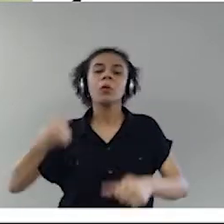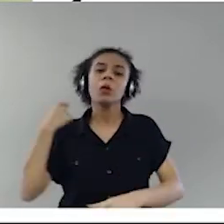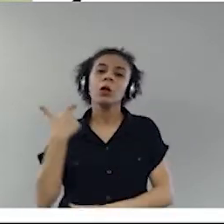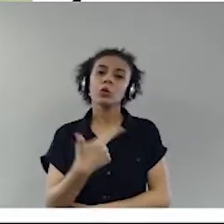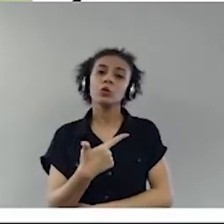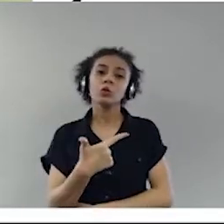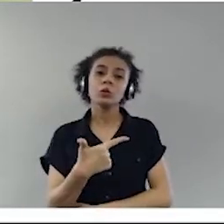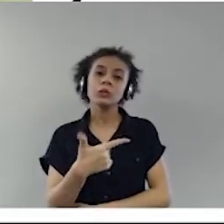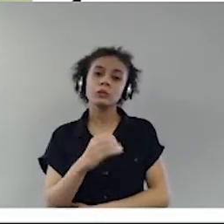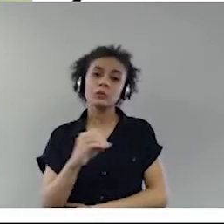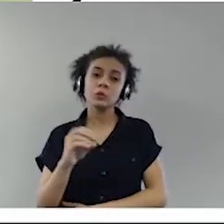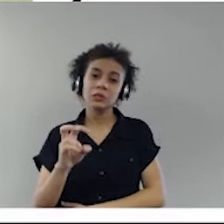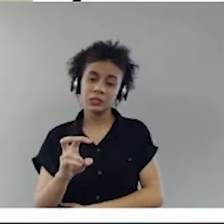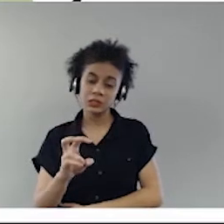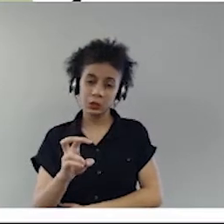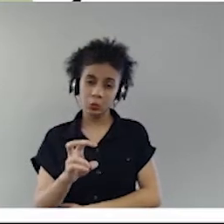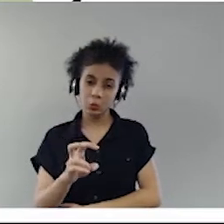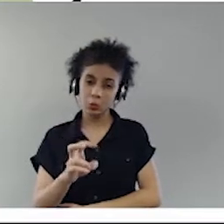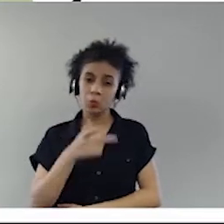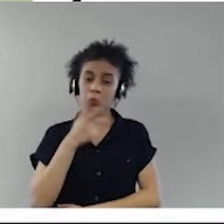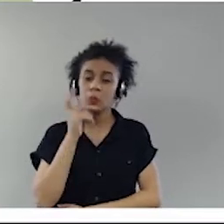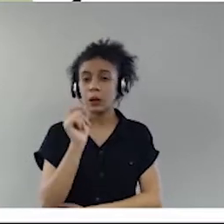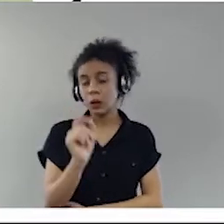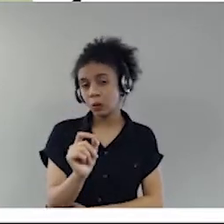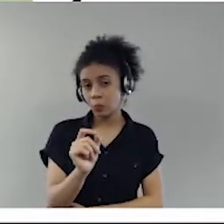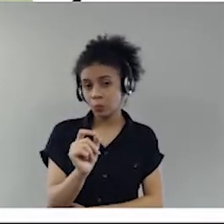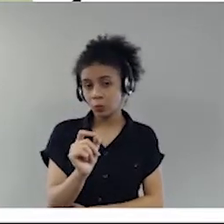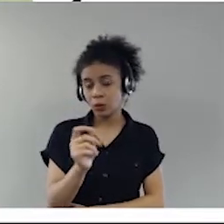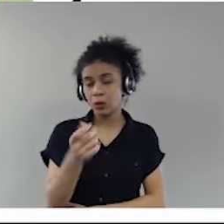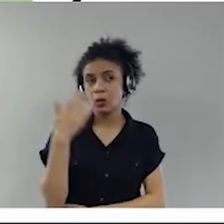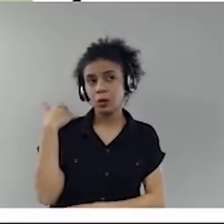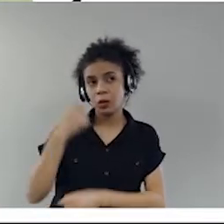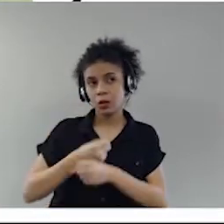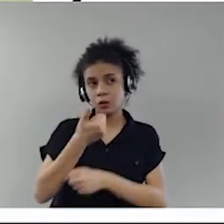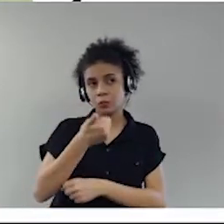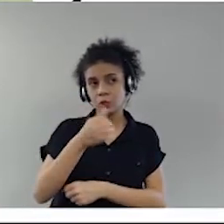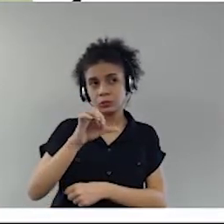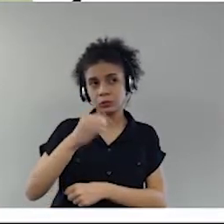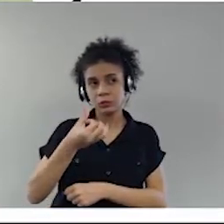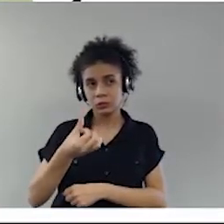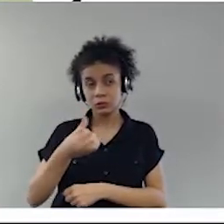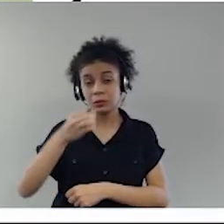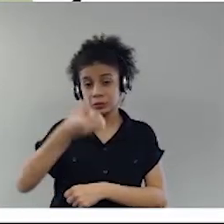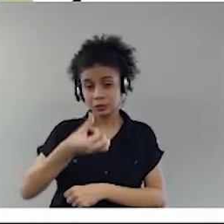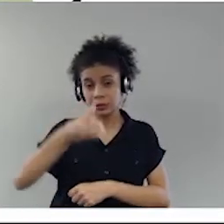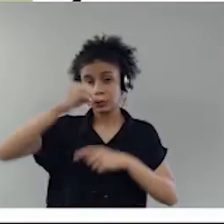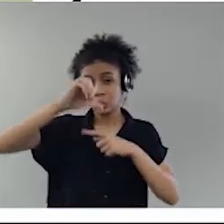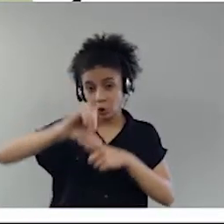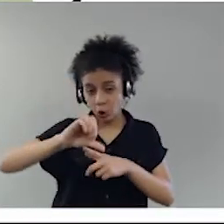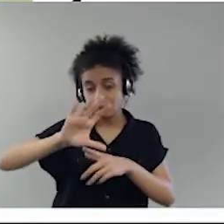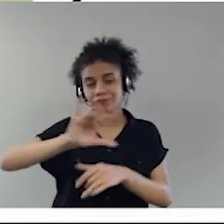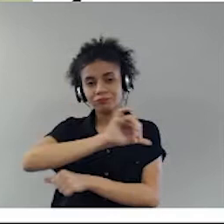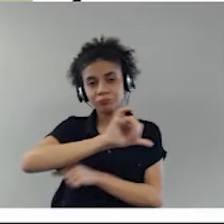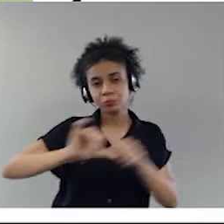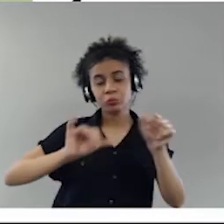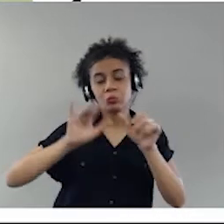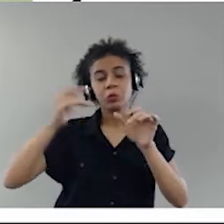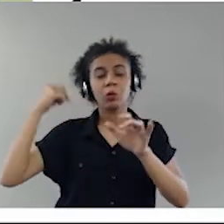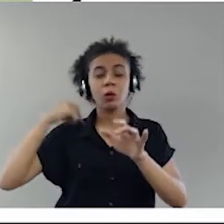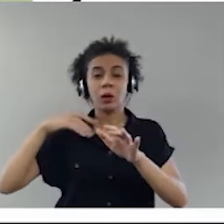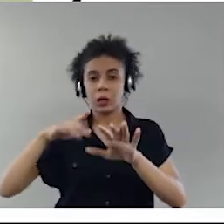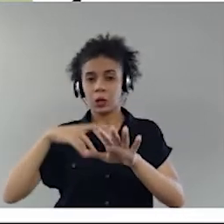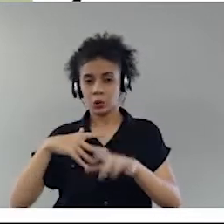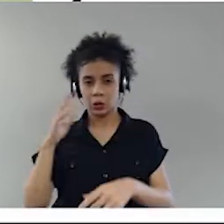2005. Ele vinha de uma versão de 69 e nós tivemos uma grande mudança de paradigma. Saímos